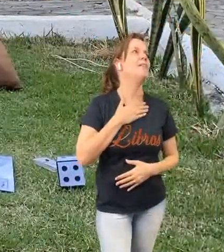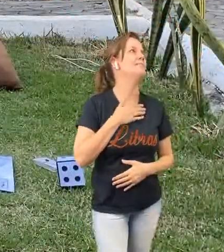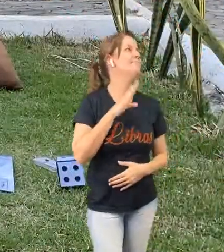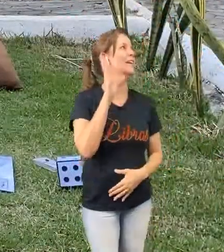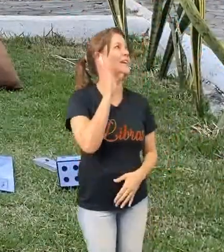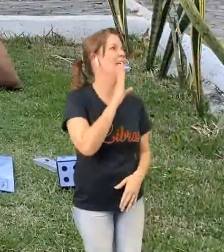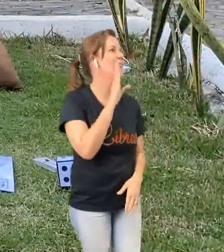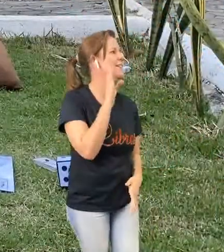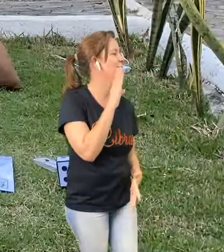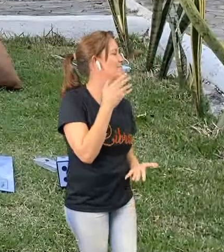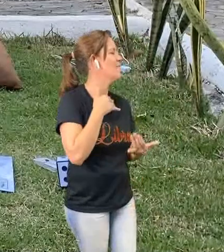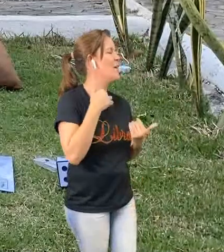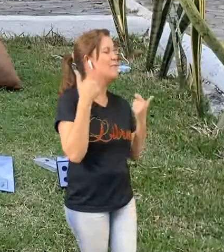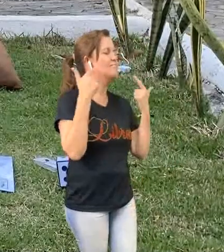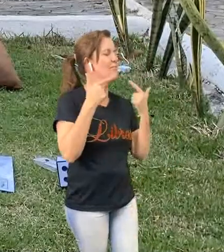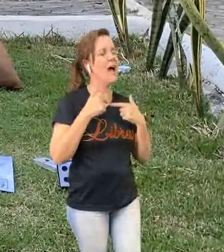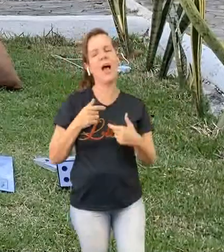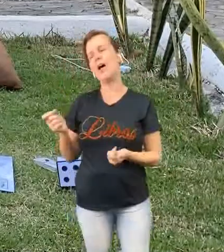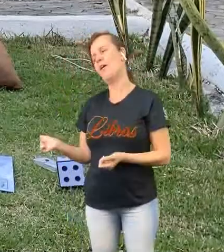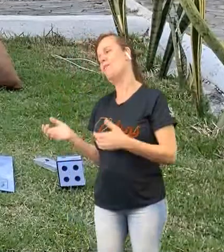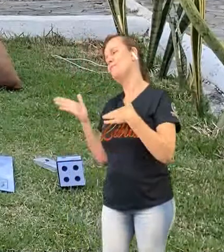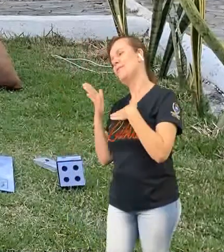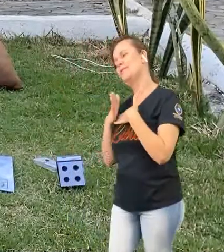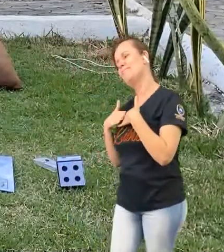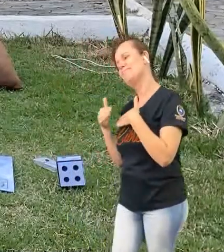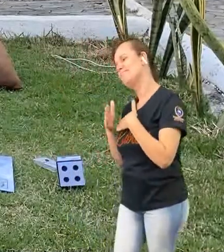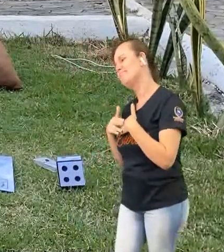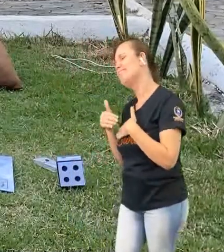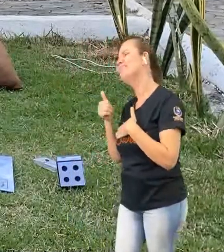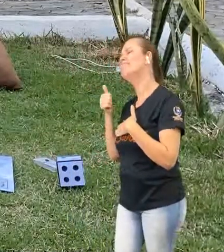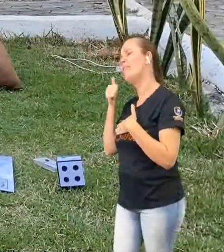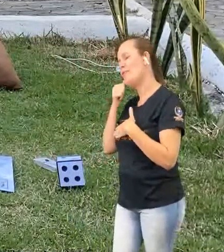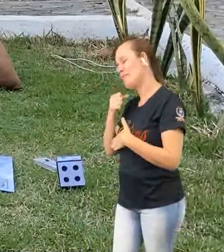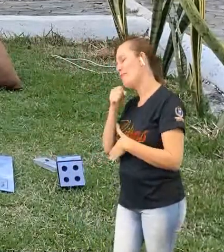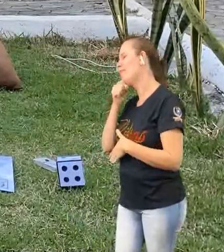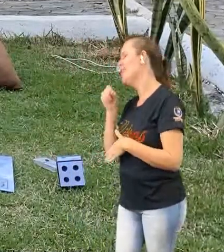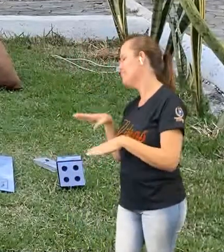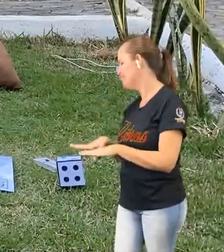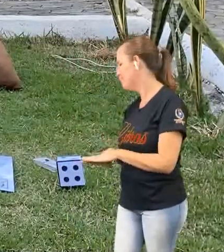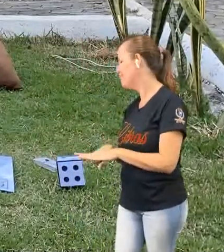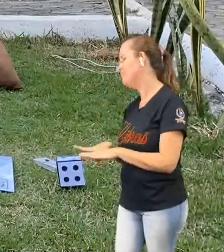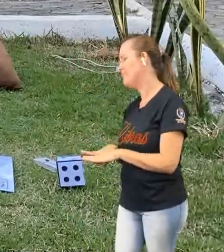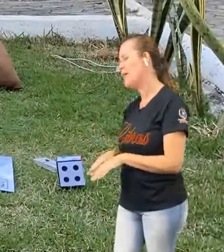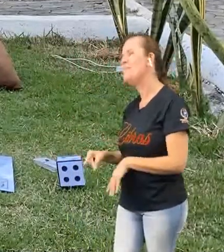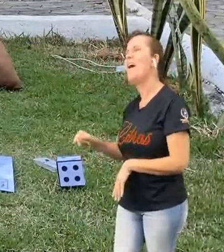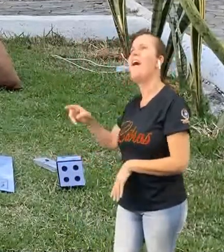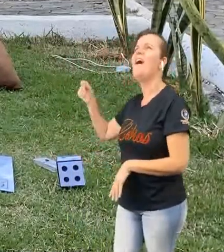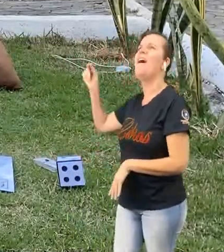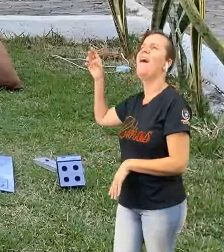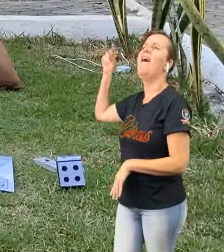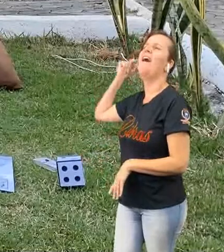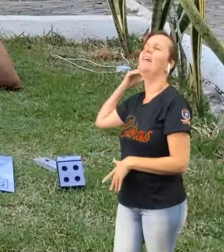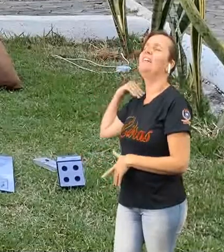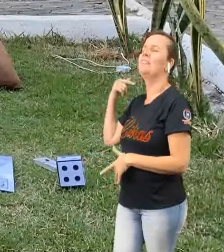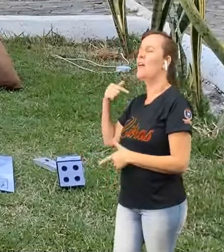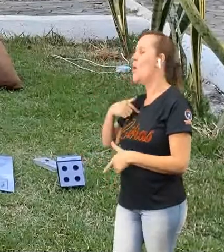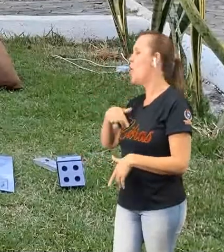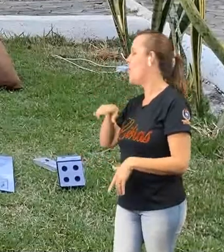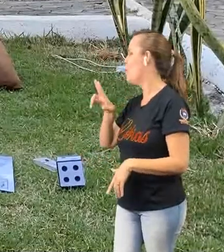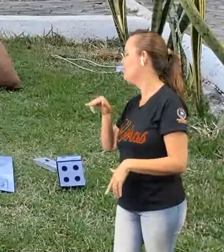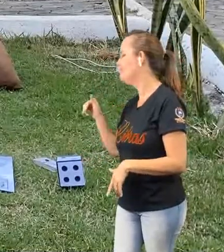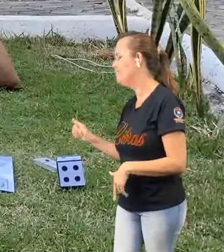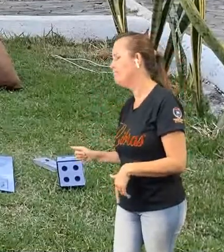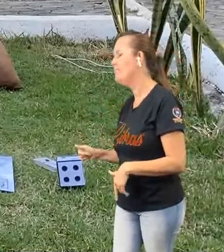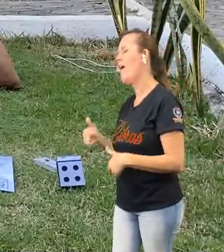Meu querido Cleitinho, a vovuxa também. Há muito tempo a vovó não